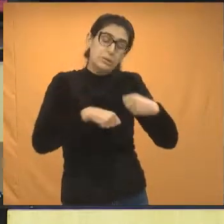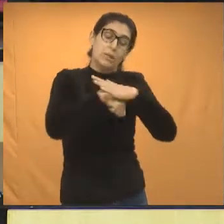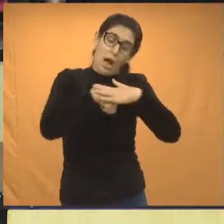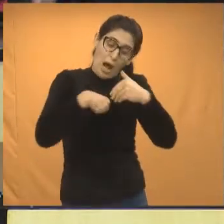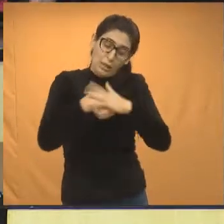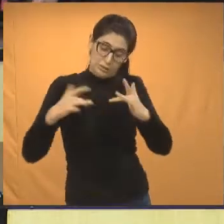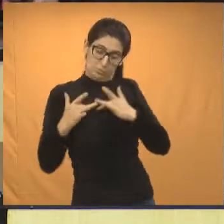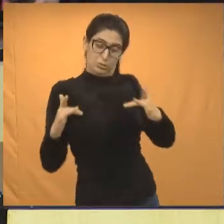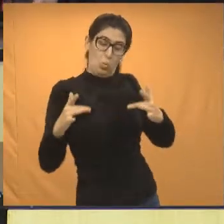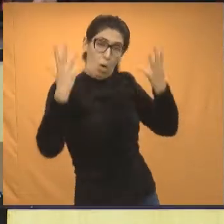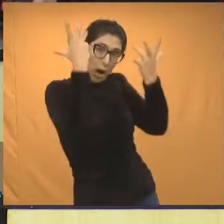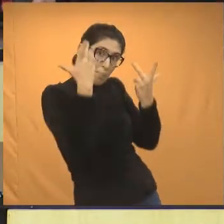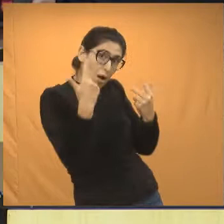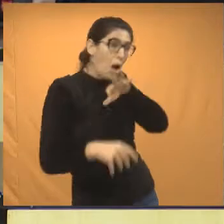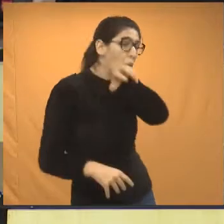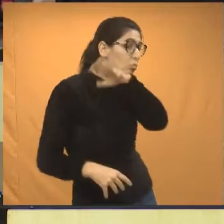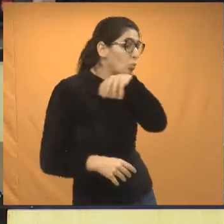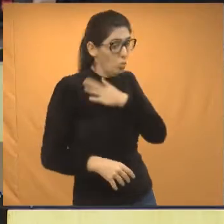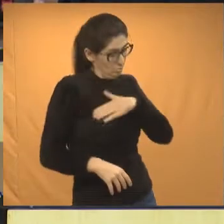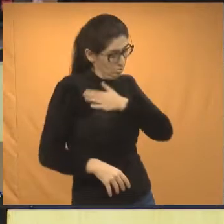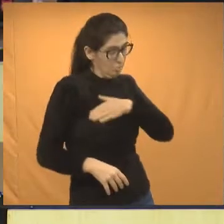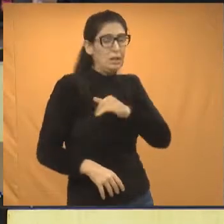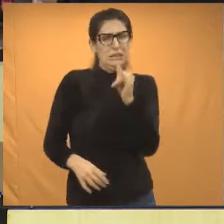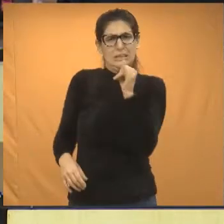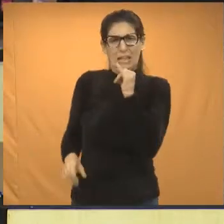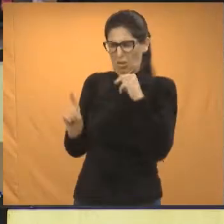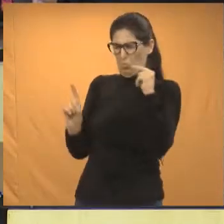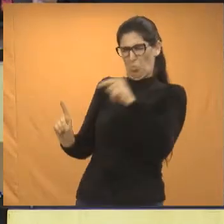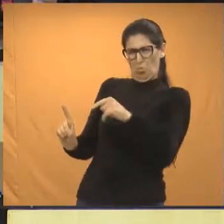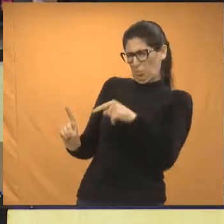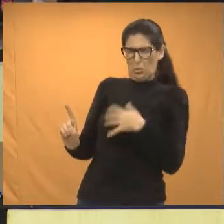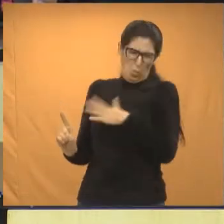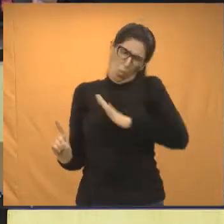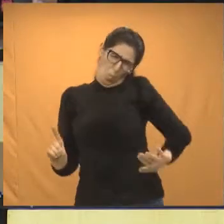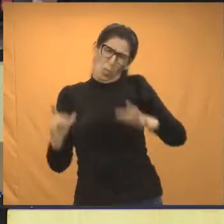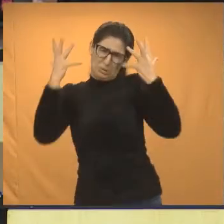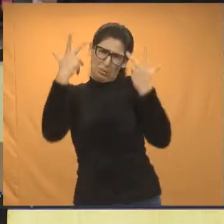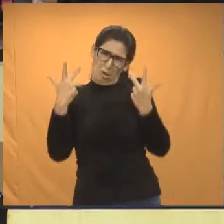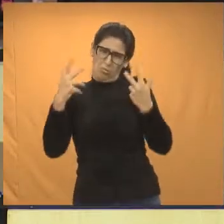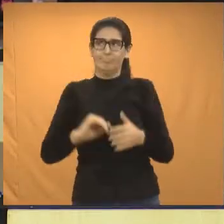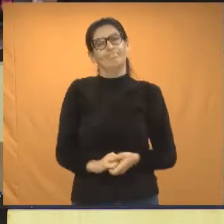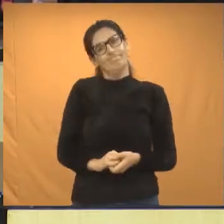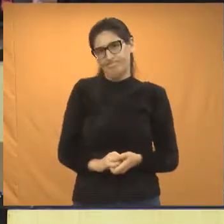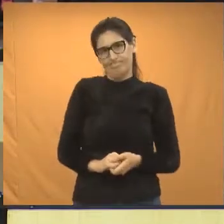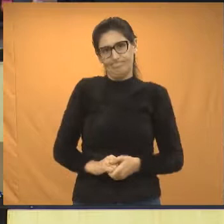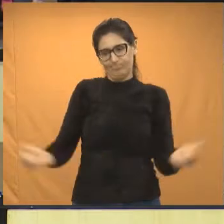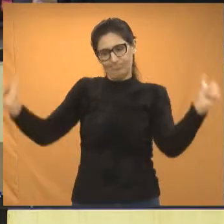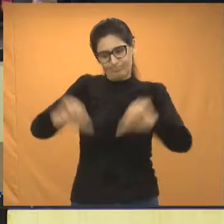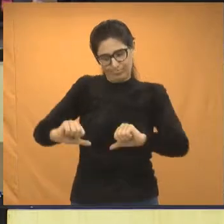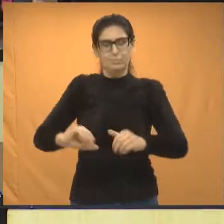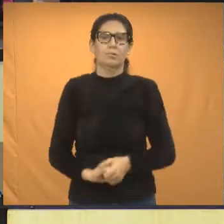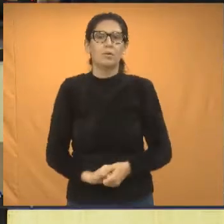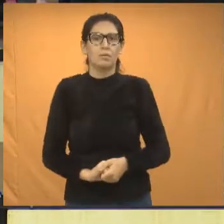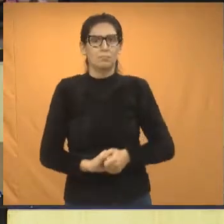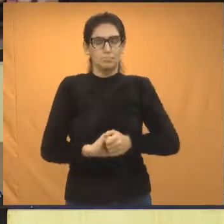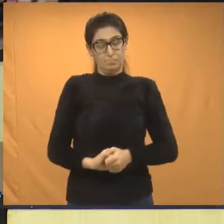pessoa na secretaria que não gosta daquilo do meio ambiente, a coisa não vai para frente. Então, o Conselho realmente tem que ter pessoas engajadas.